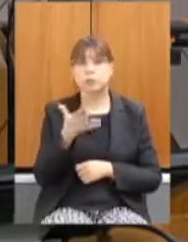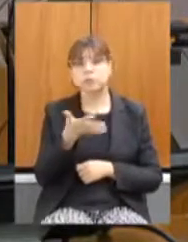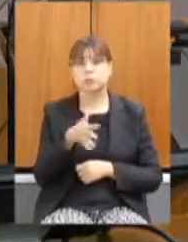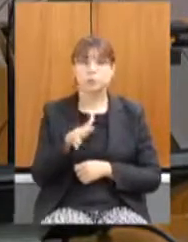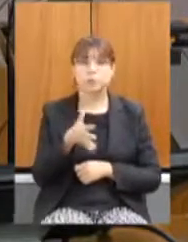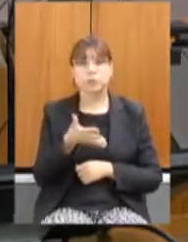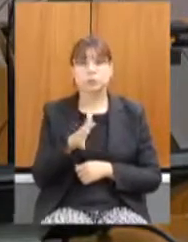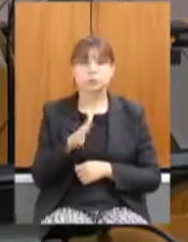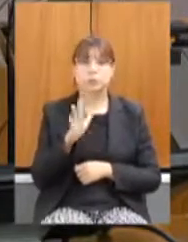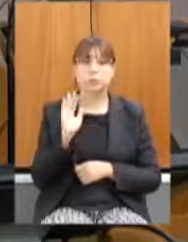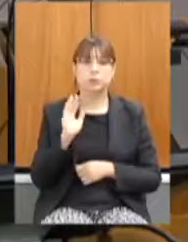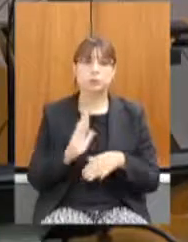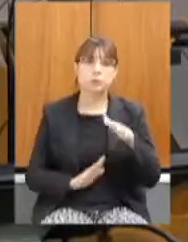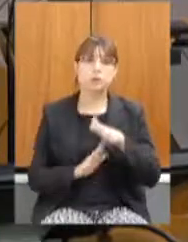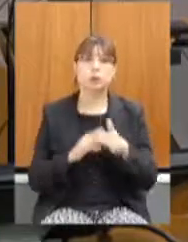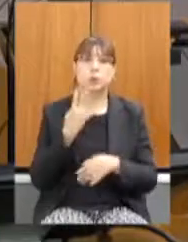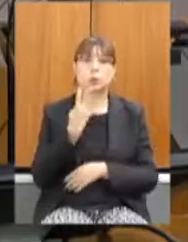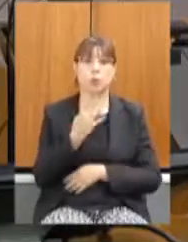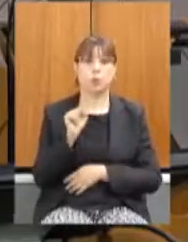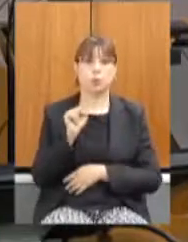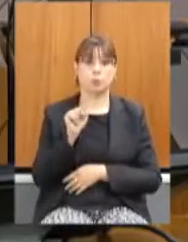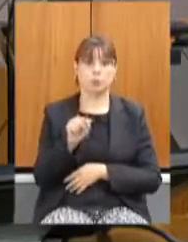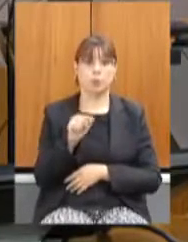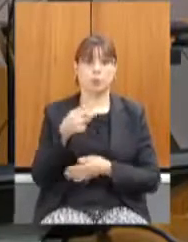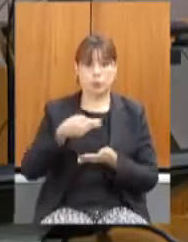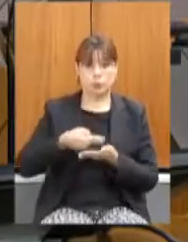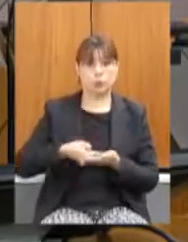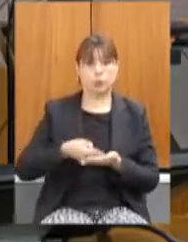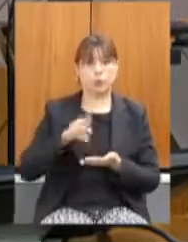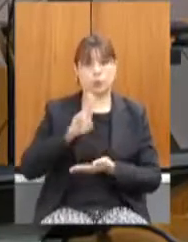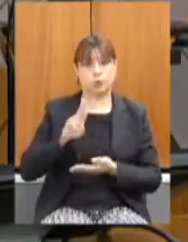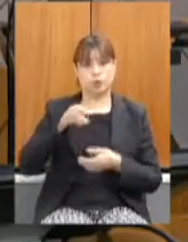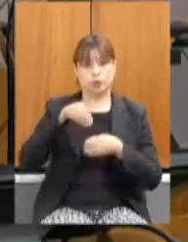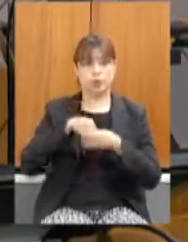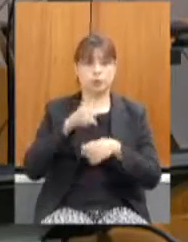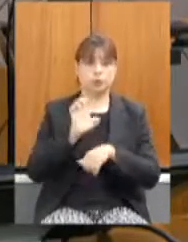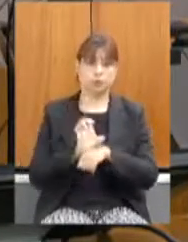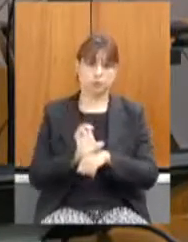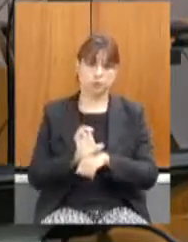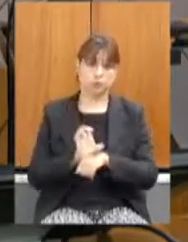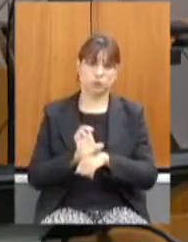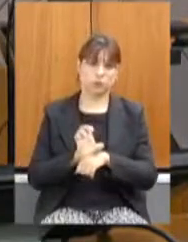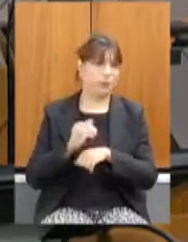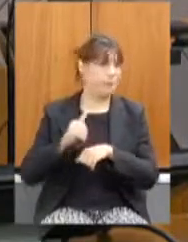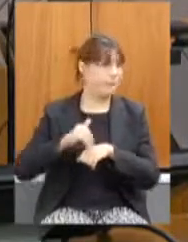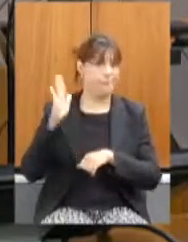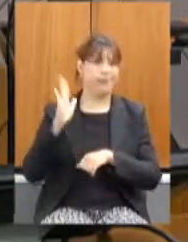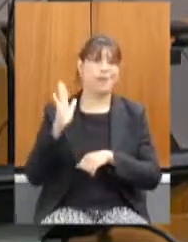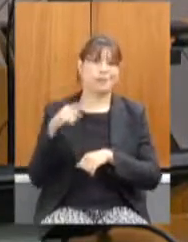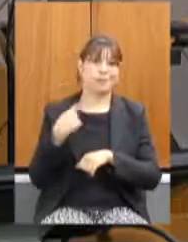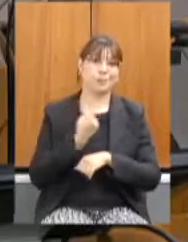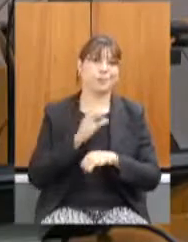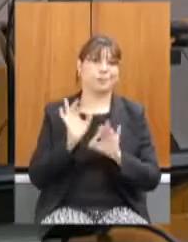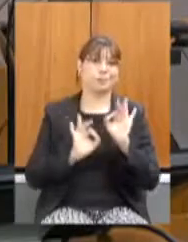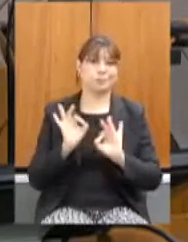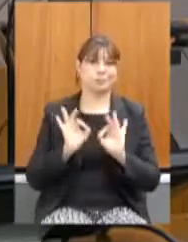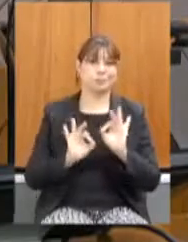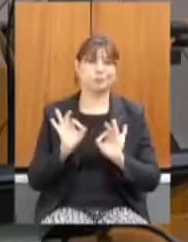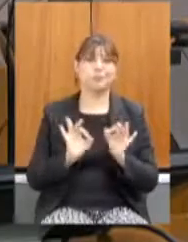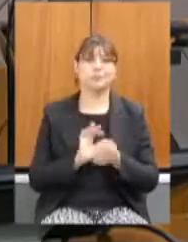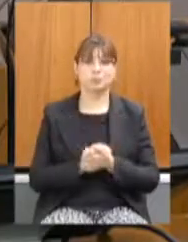a ação de litros 4 mil leitos no estado ou seja nós passamos o que era o projetado é